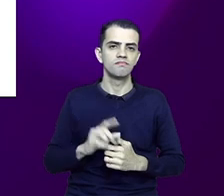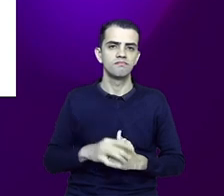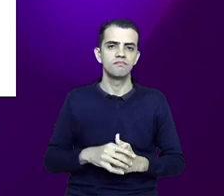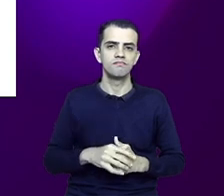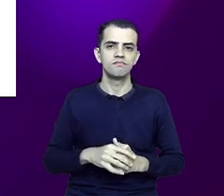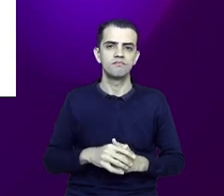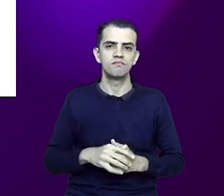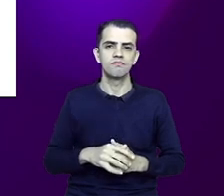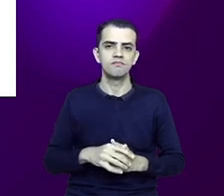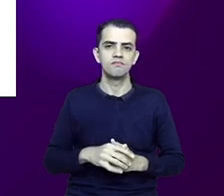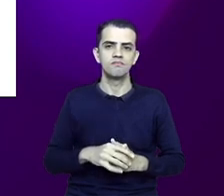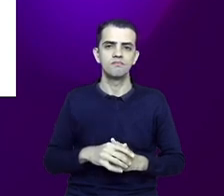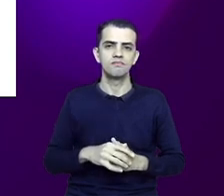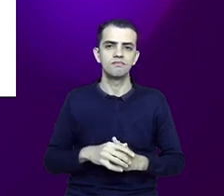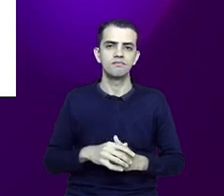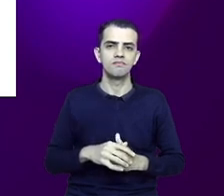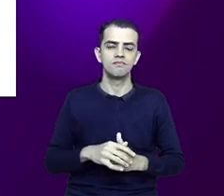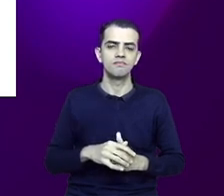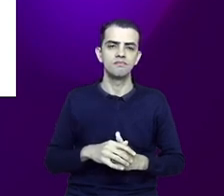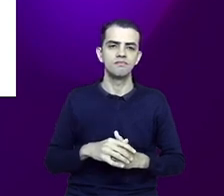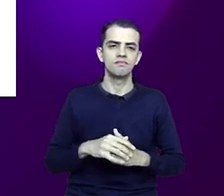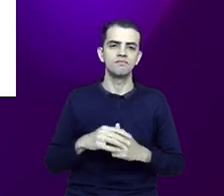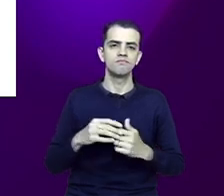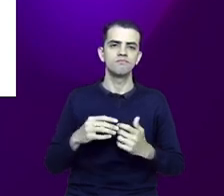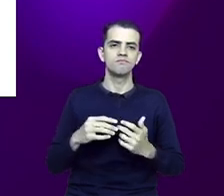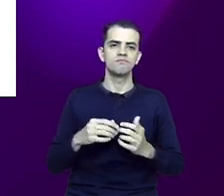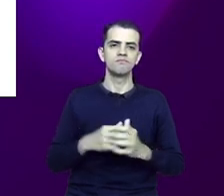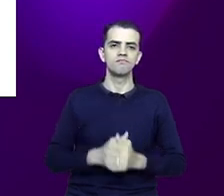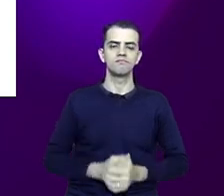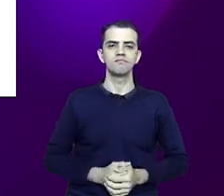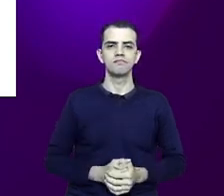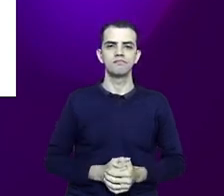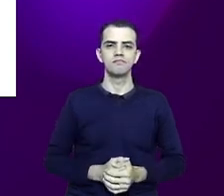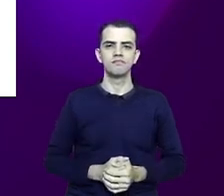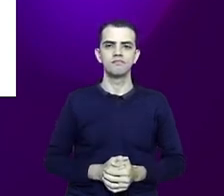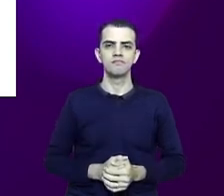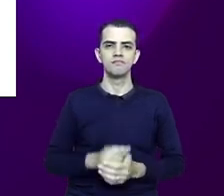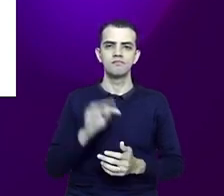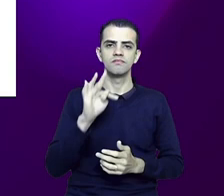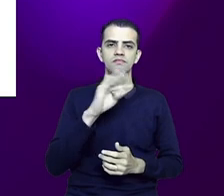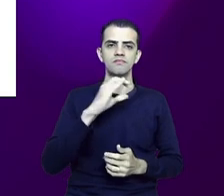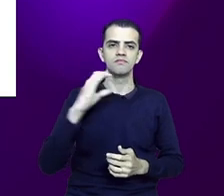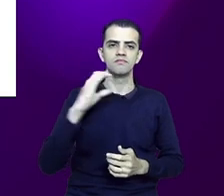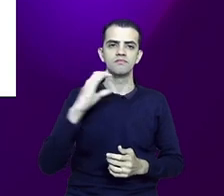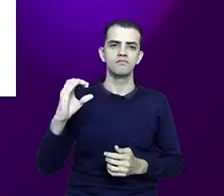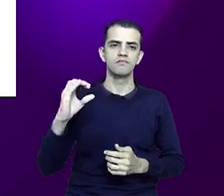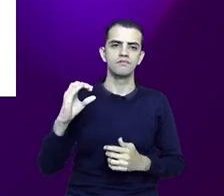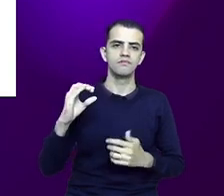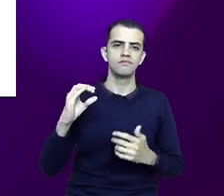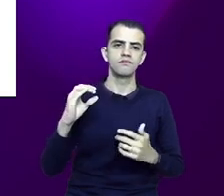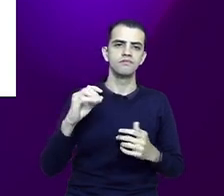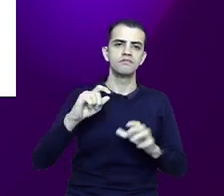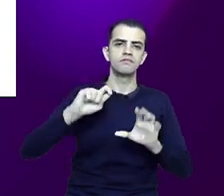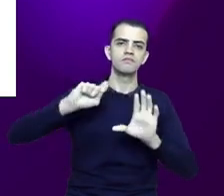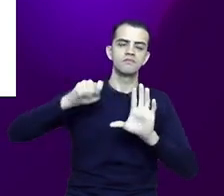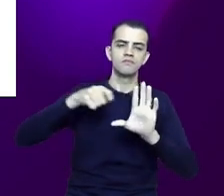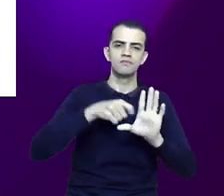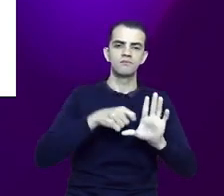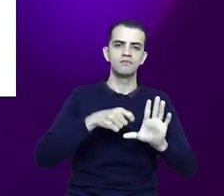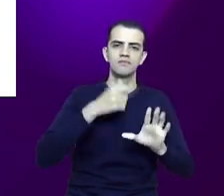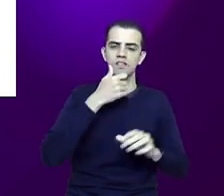tem o tomógrafo, aumenta a pressão, aumento dos parafusos e reduz o